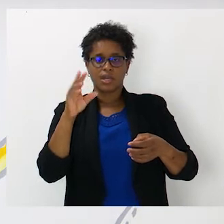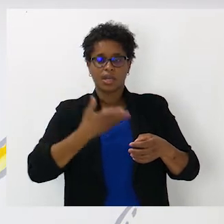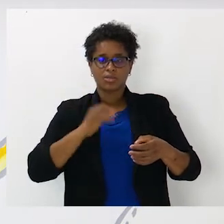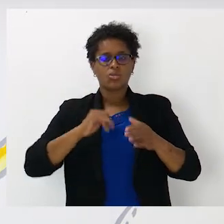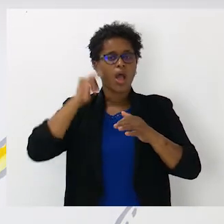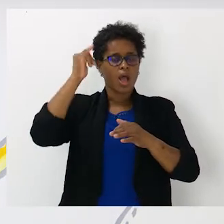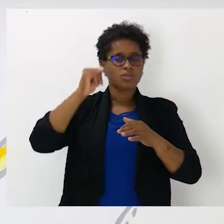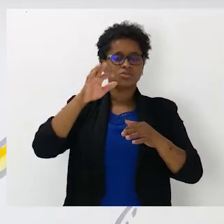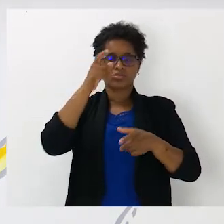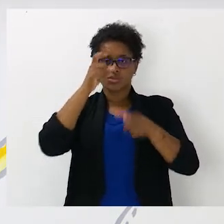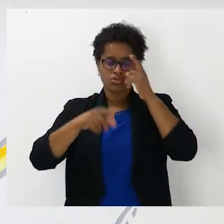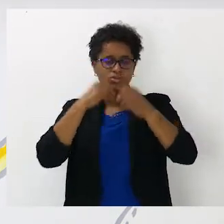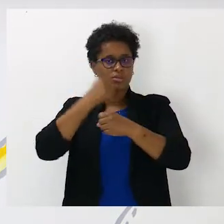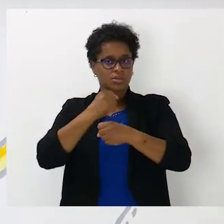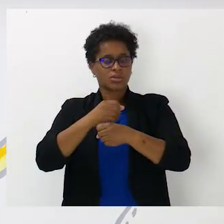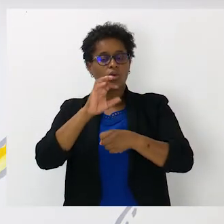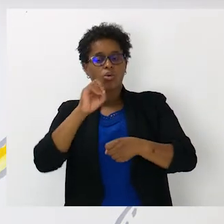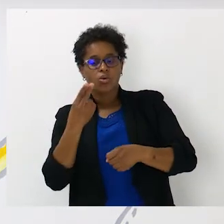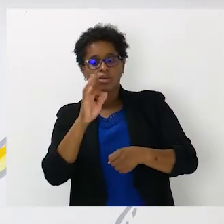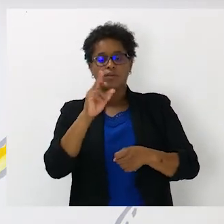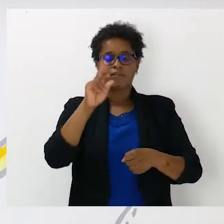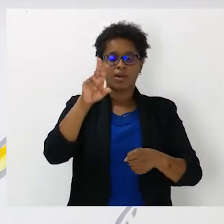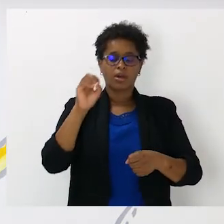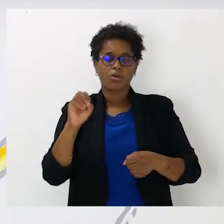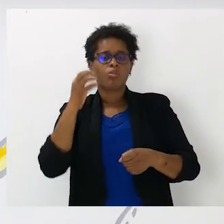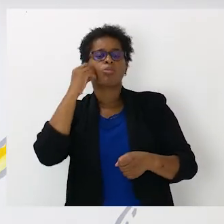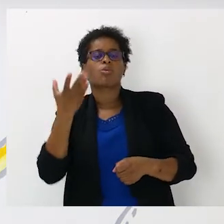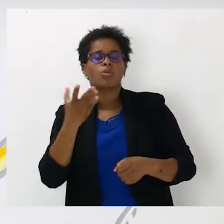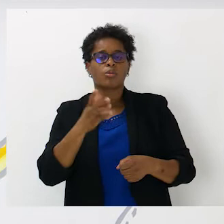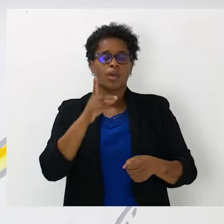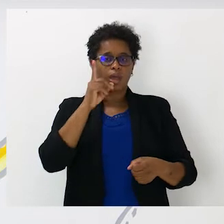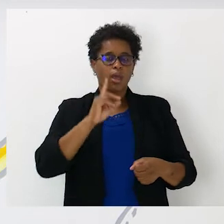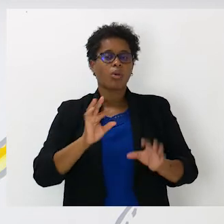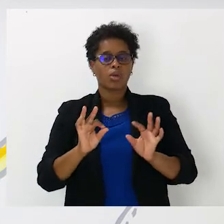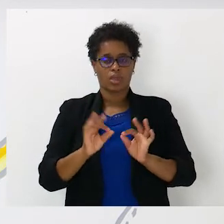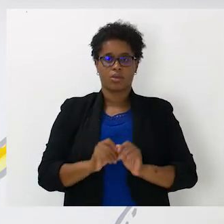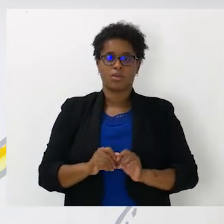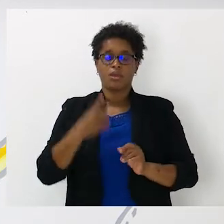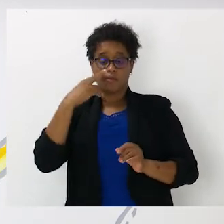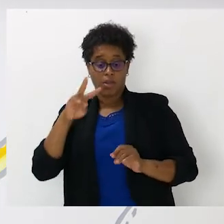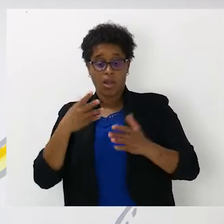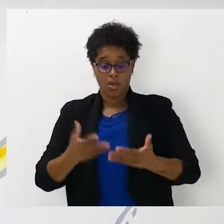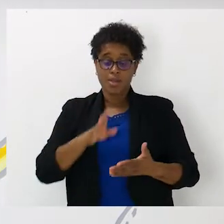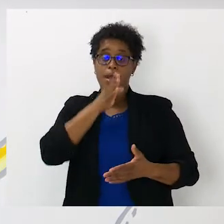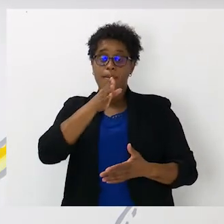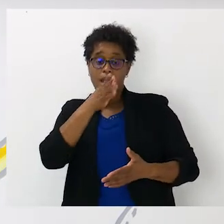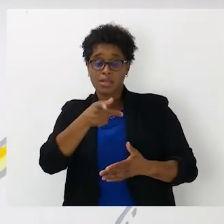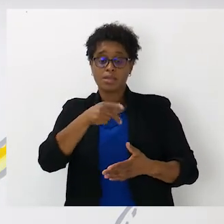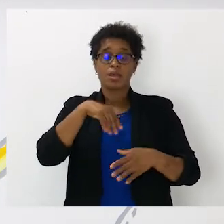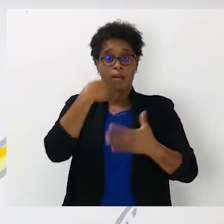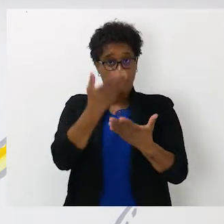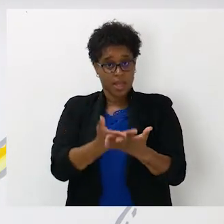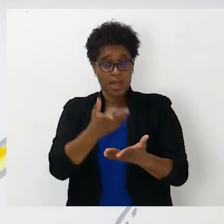ou de faraós, como eram tratados. Vamos ver agora se essa prática